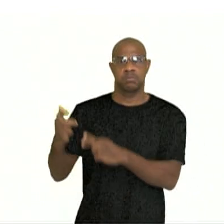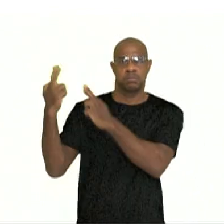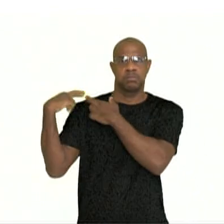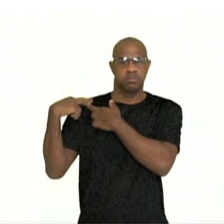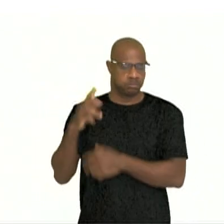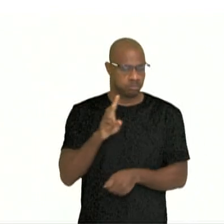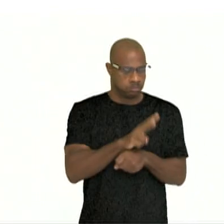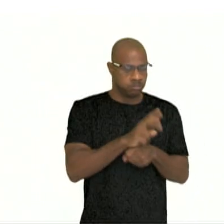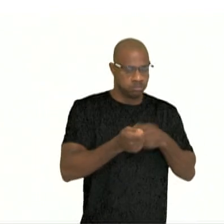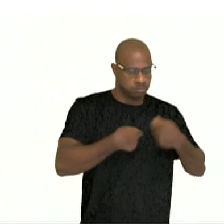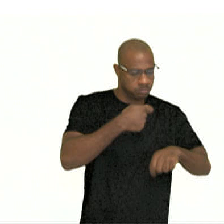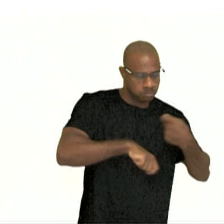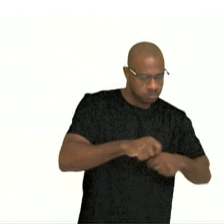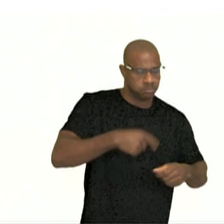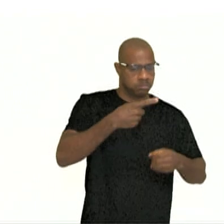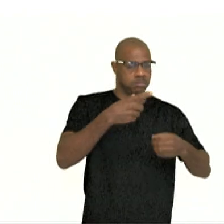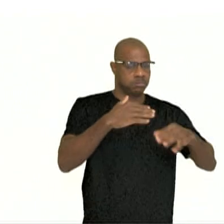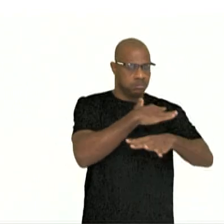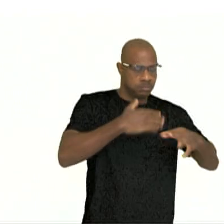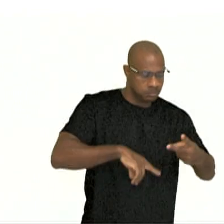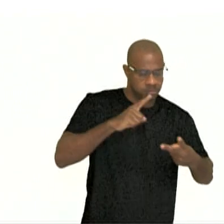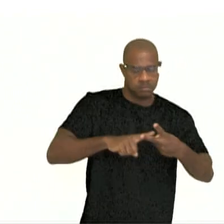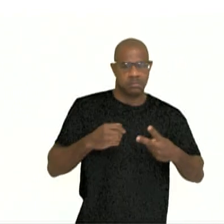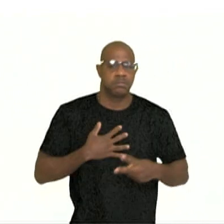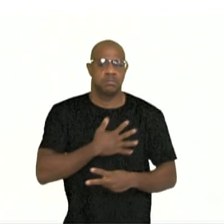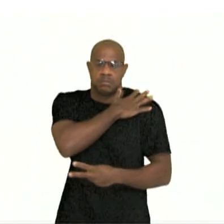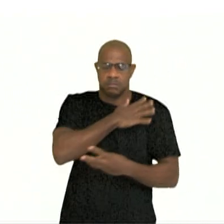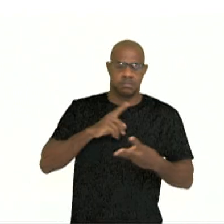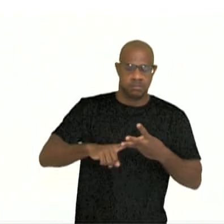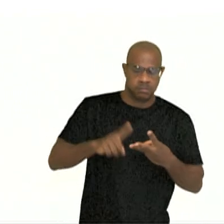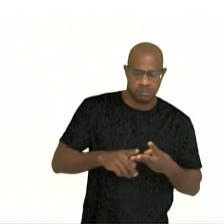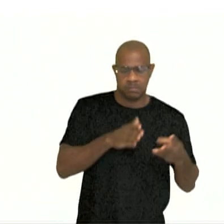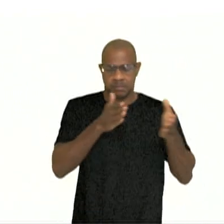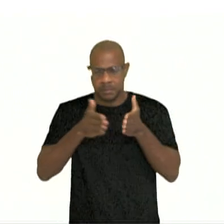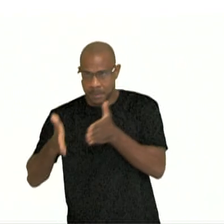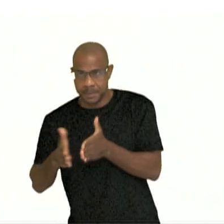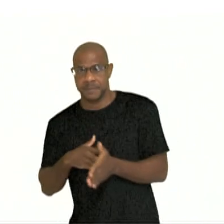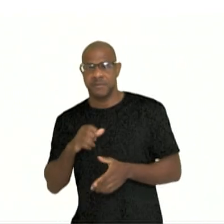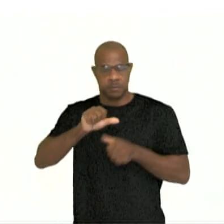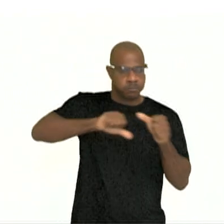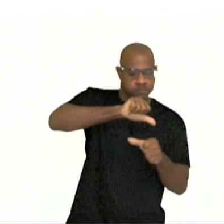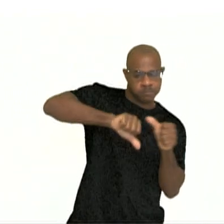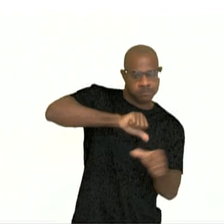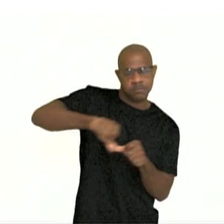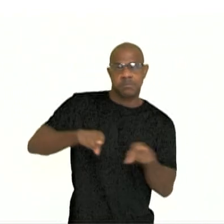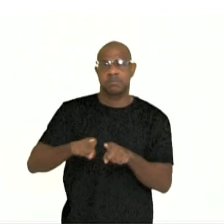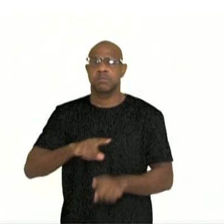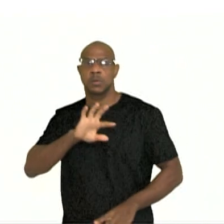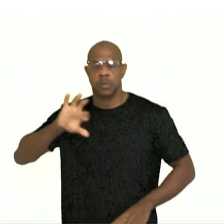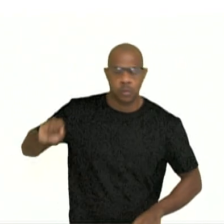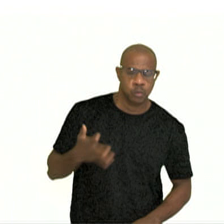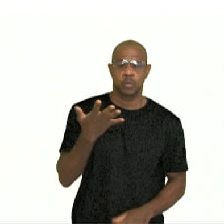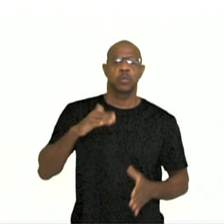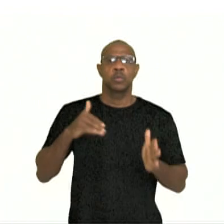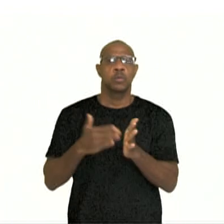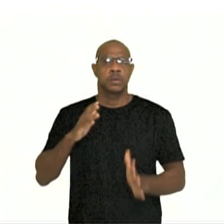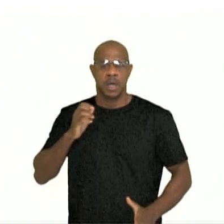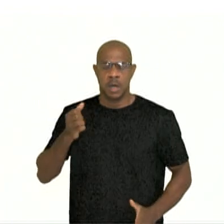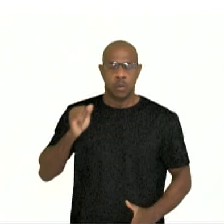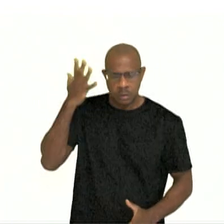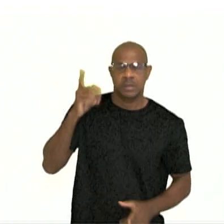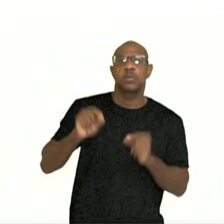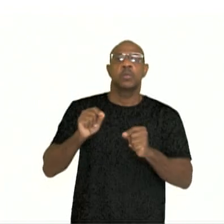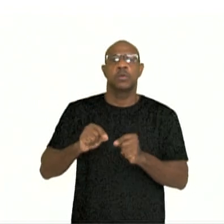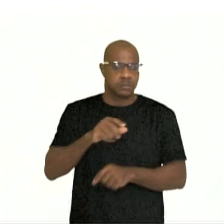pela administração da cidade, outro pelo exército, eles vão se revezar nessas questões e praticamente tudo que acontecia na República vai